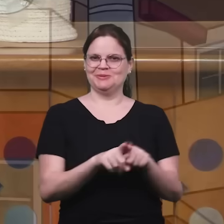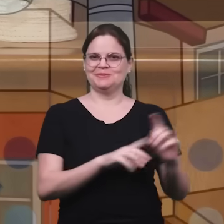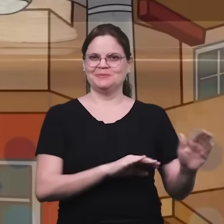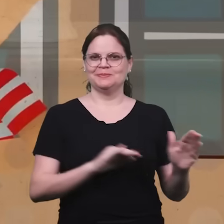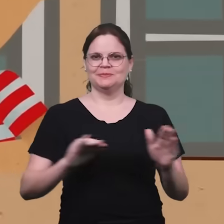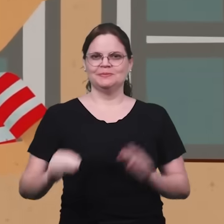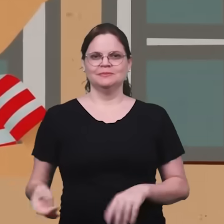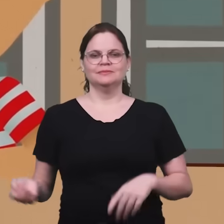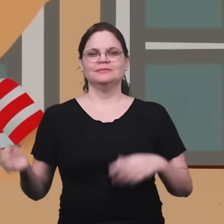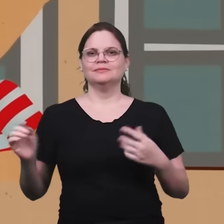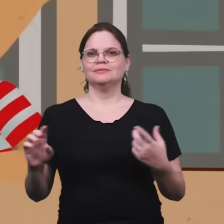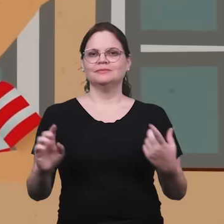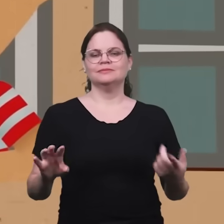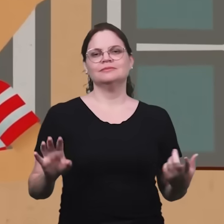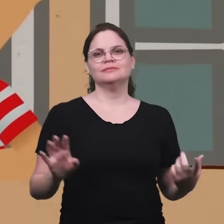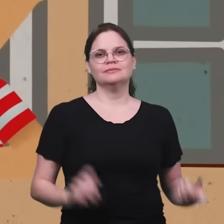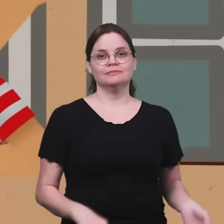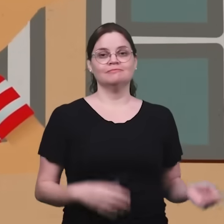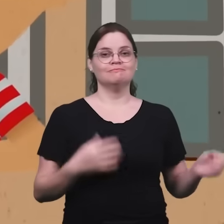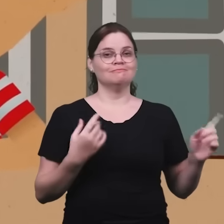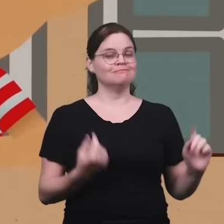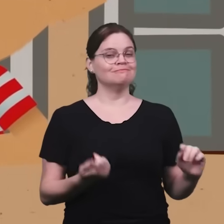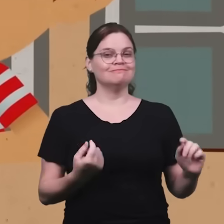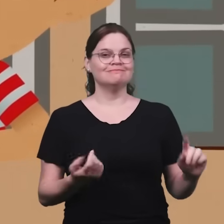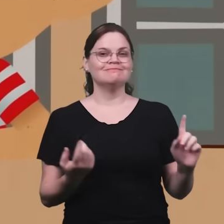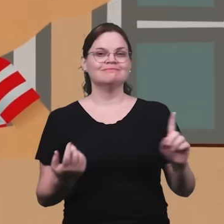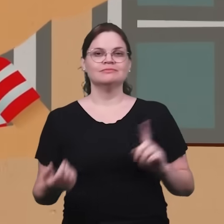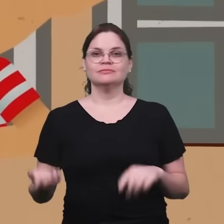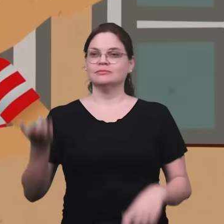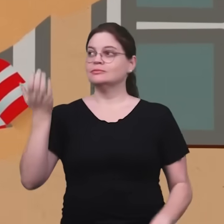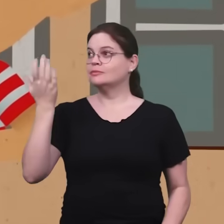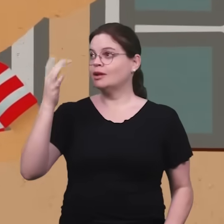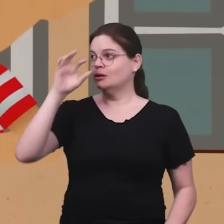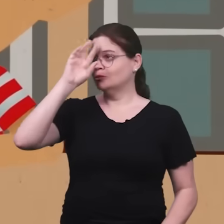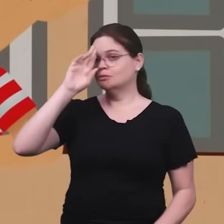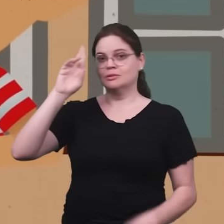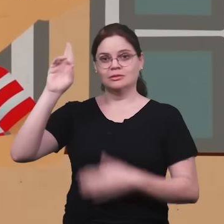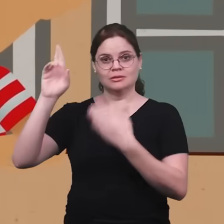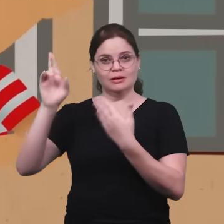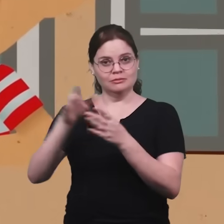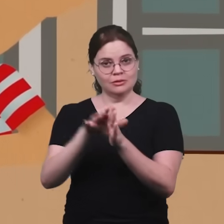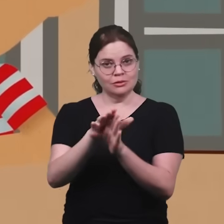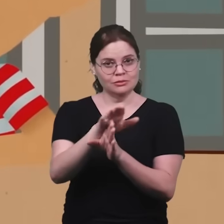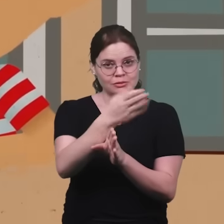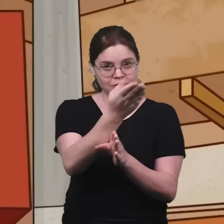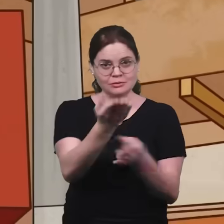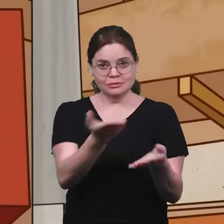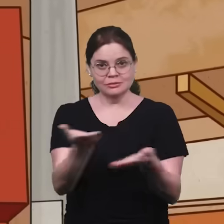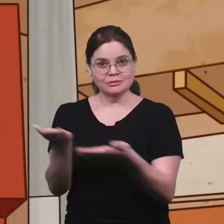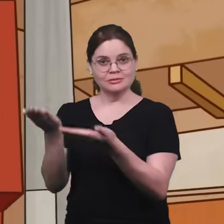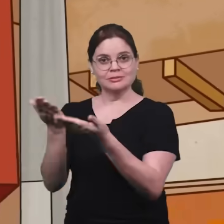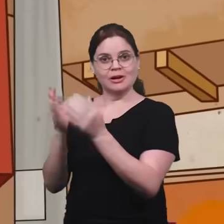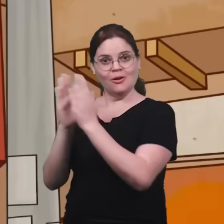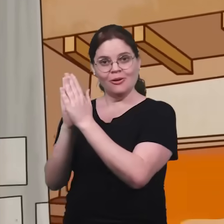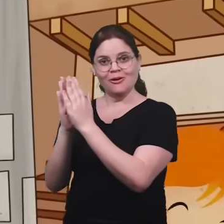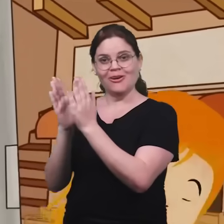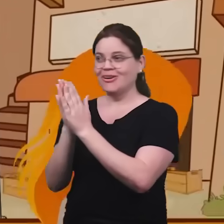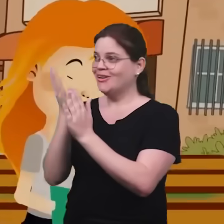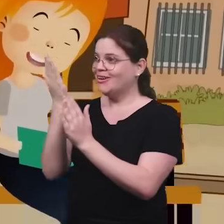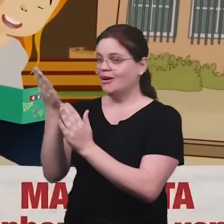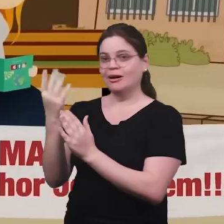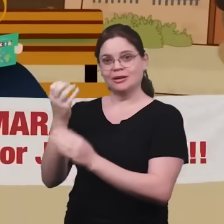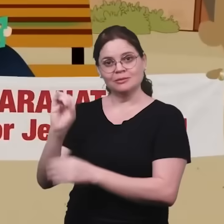Deus. Buscai ao Senhor enquanto se pode achar,